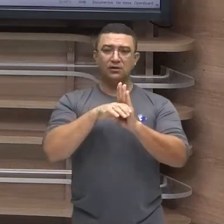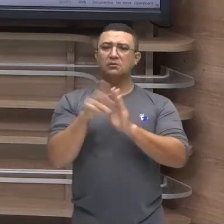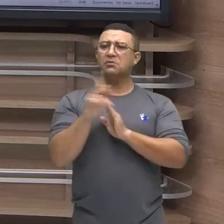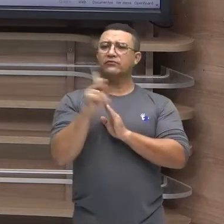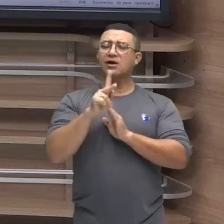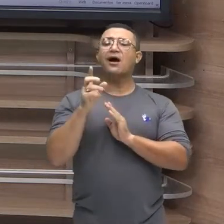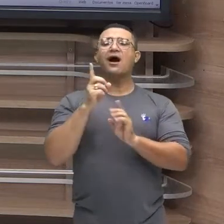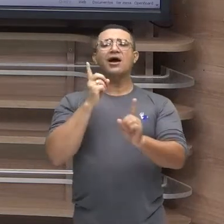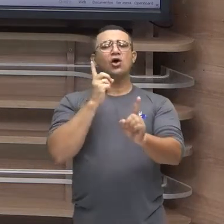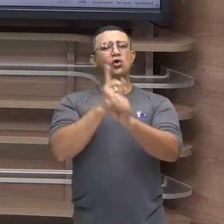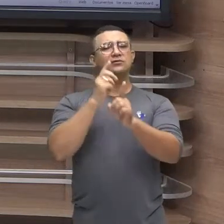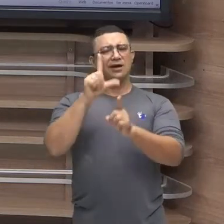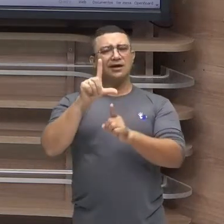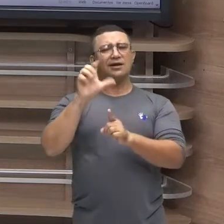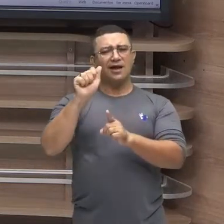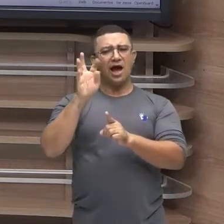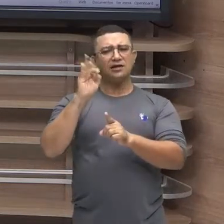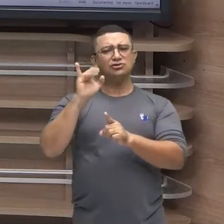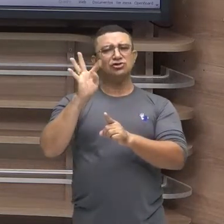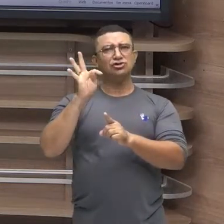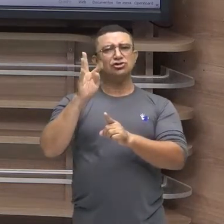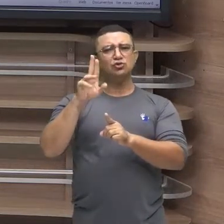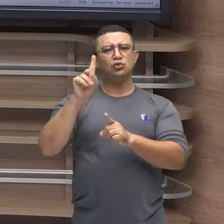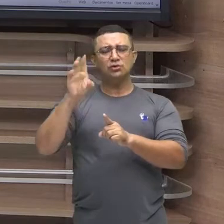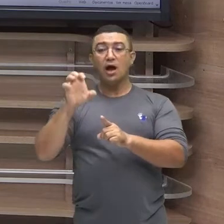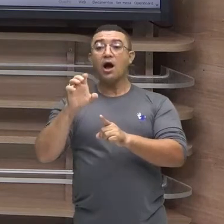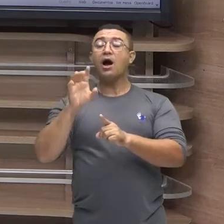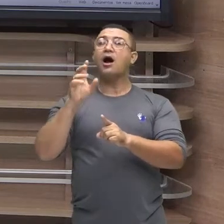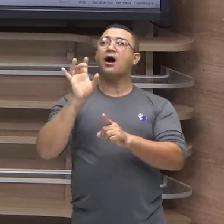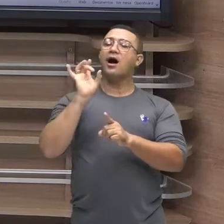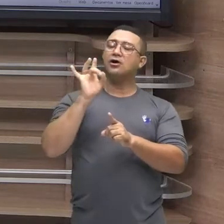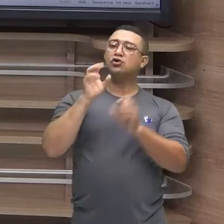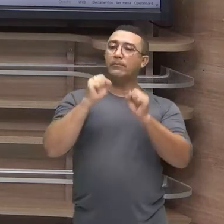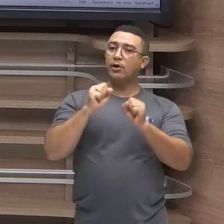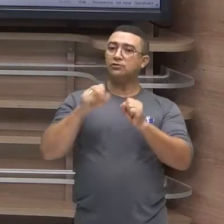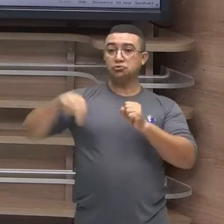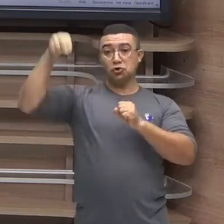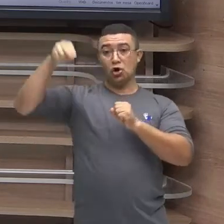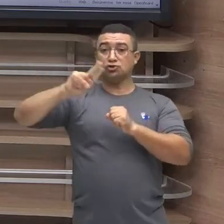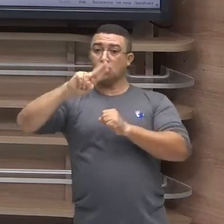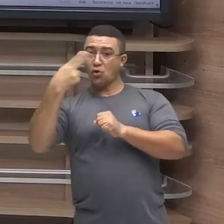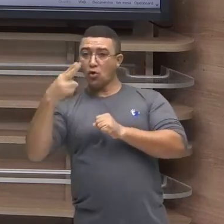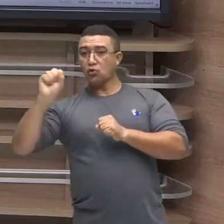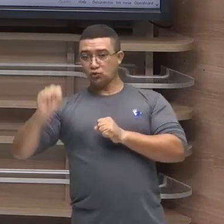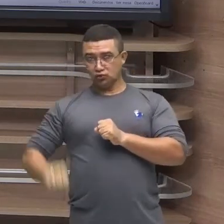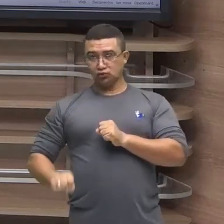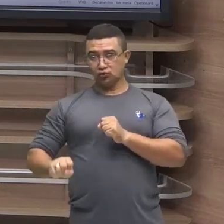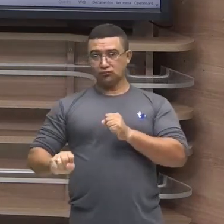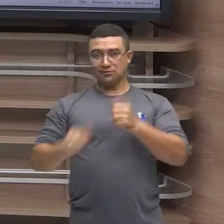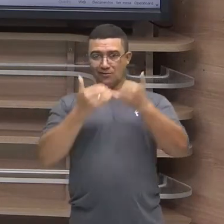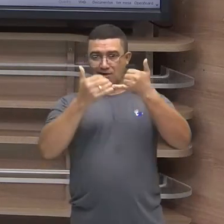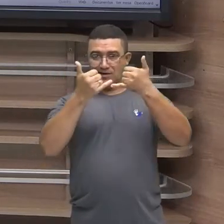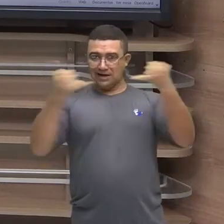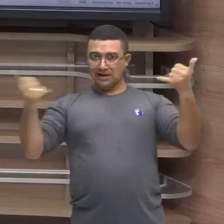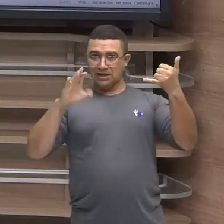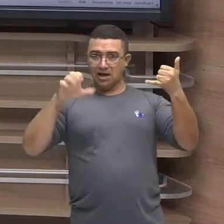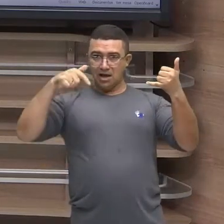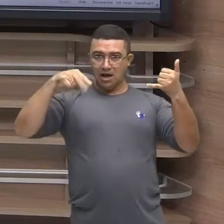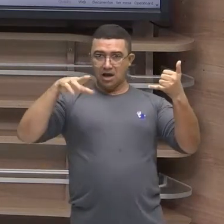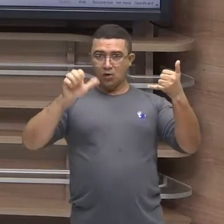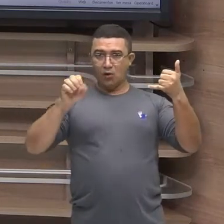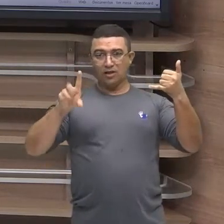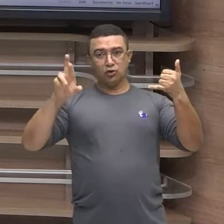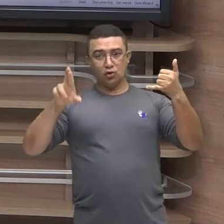eu achei a latitude. Aí você já lembra que ela só pode ser norte ou sul. Ela está acima da linha do Equador ou abaixo da linha